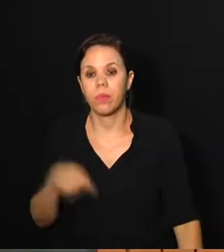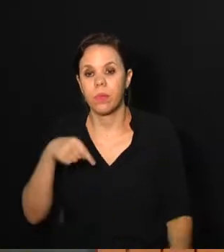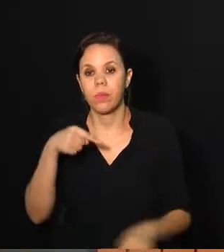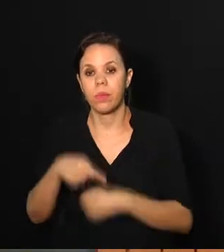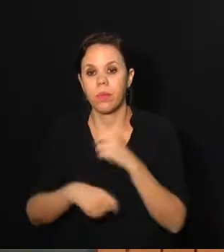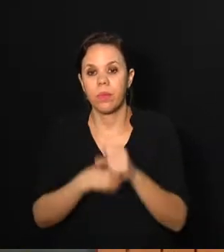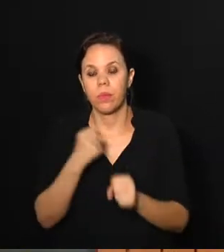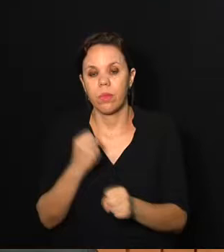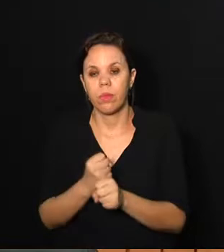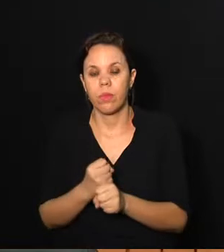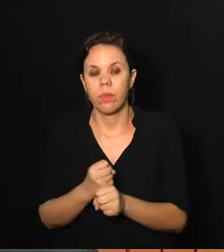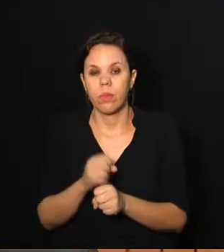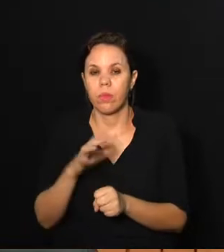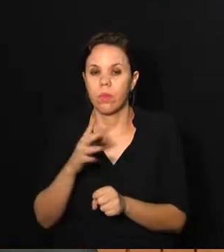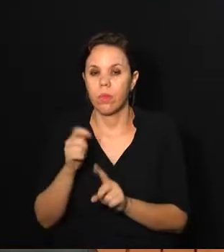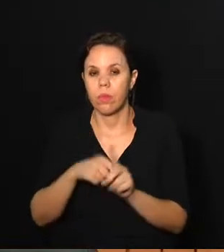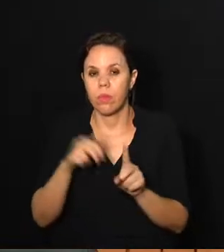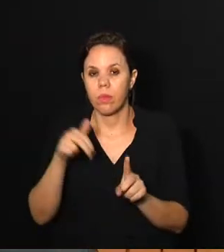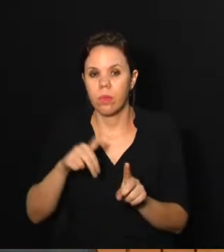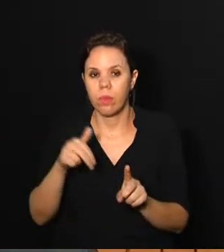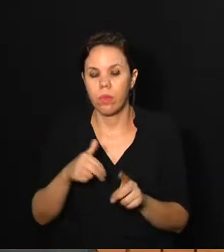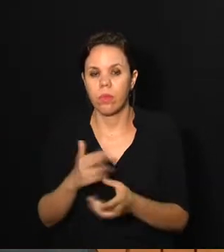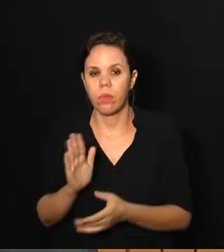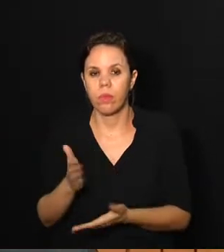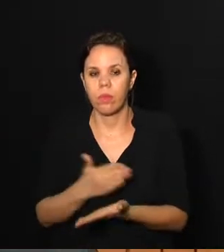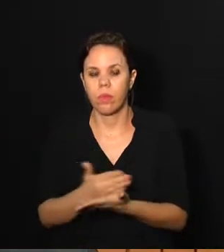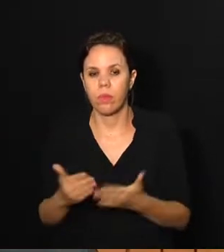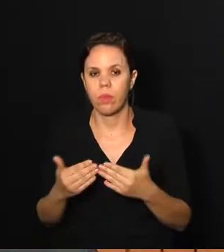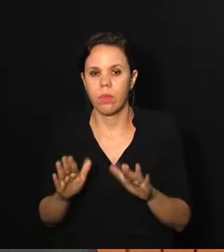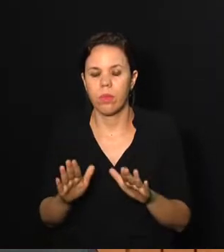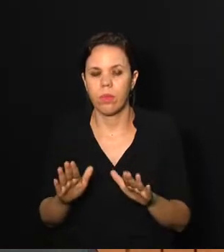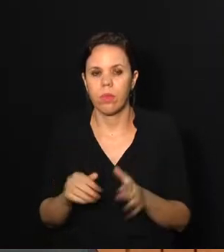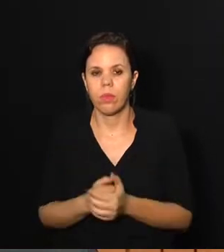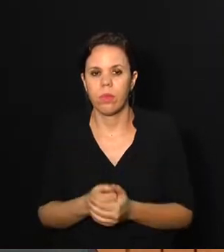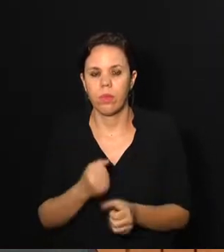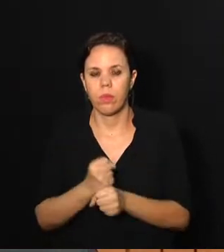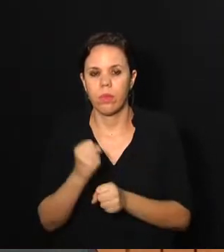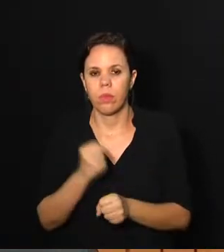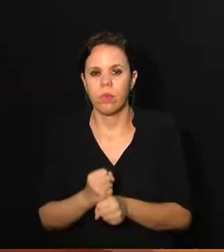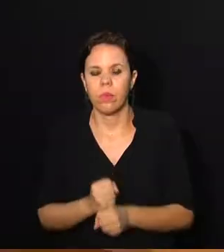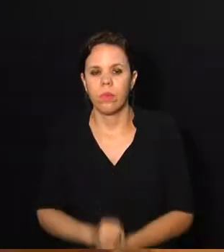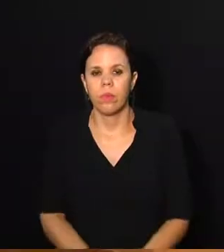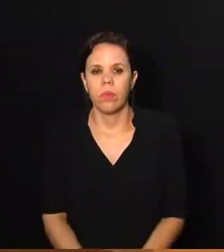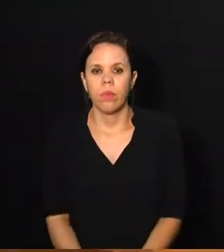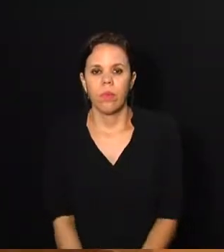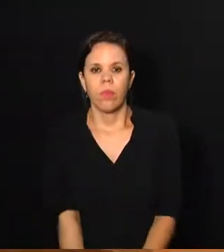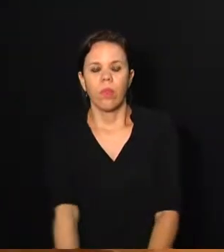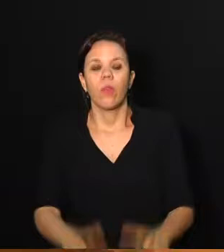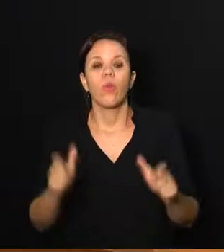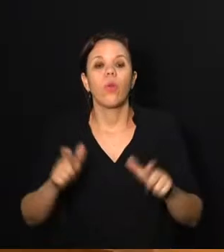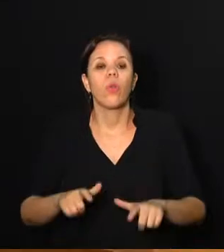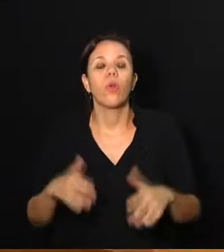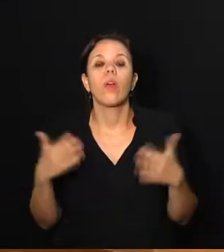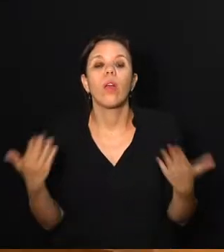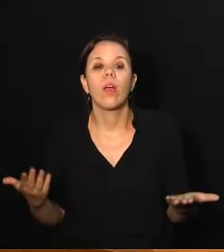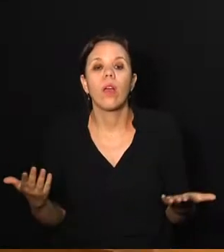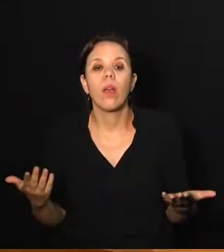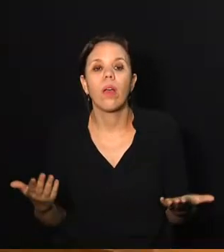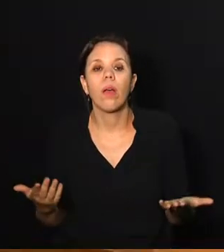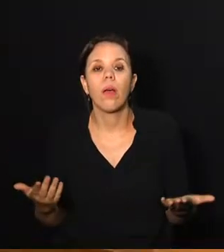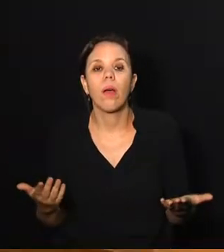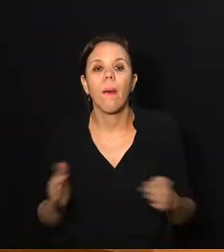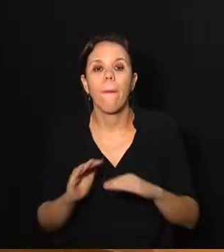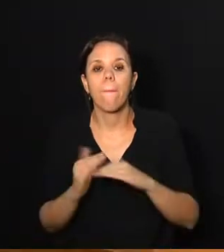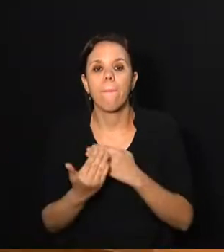ano ainda. Acho que talvez em novembro a gente tenha um início desta obra. O local lá no Jardim Icaraí fica